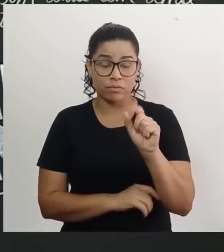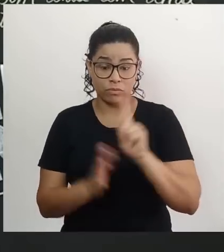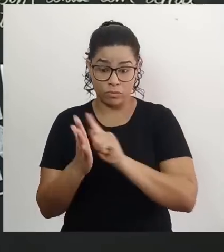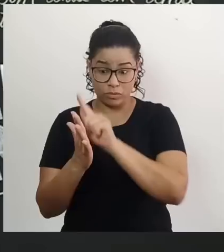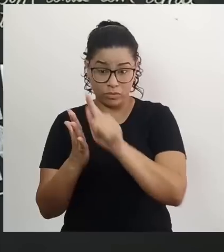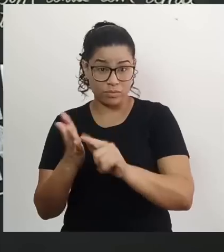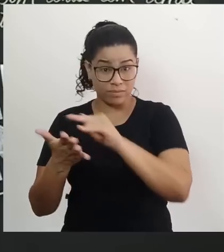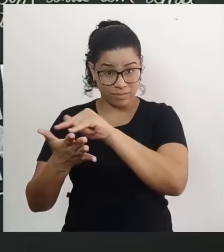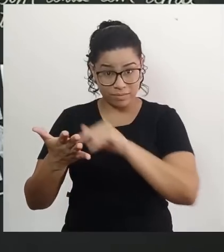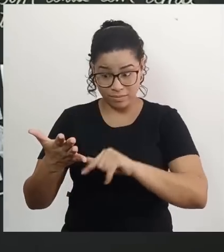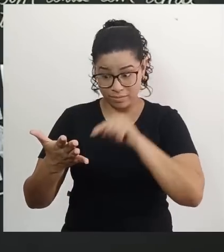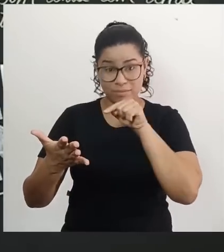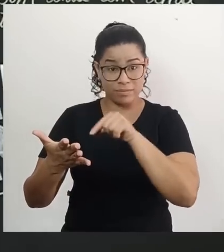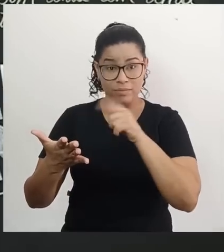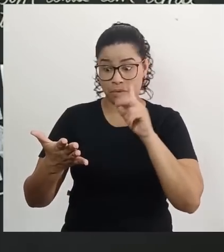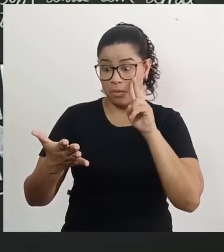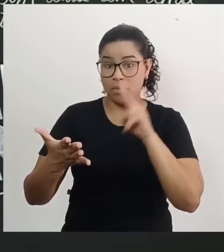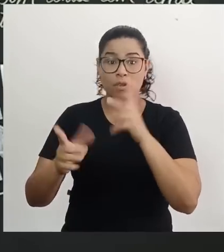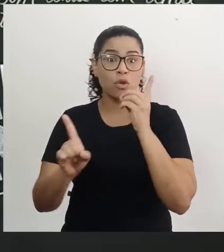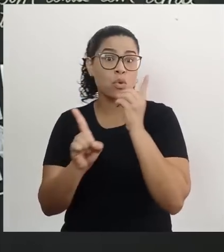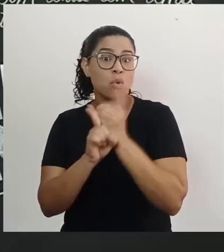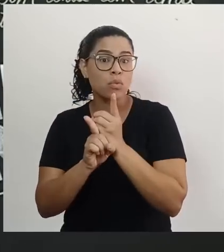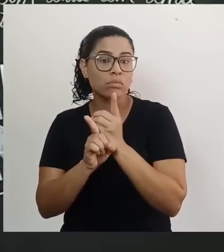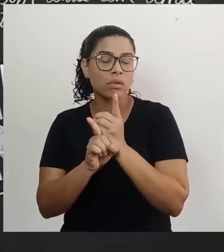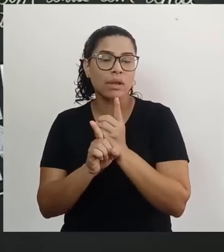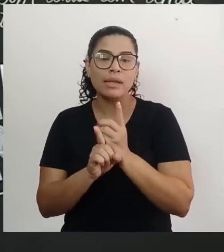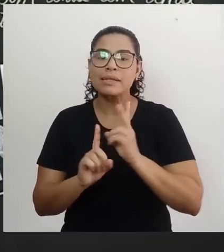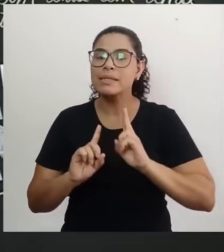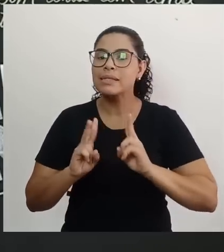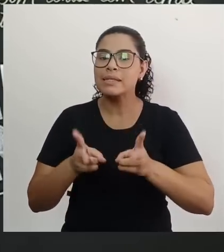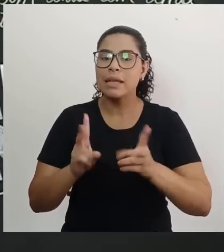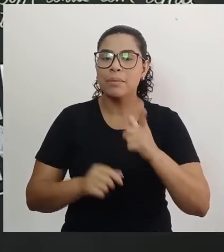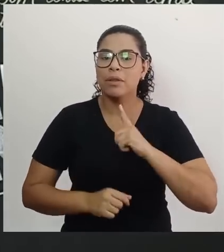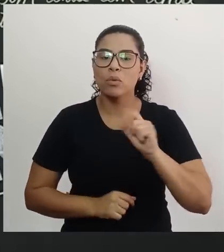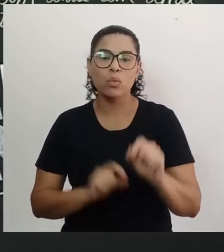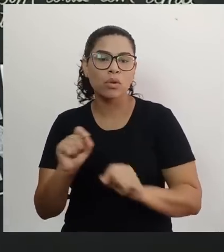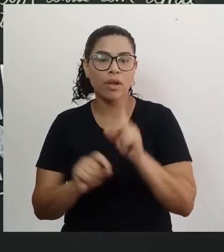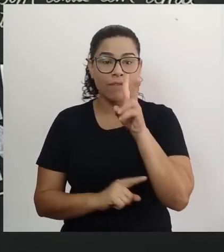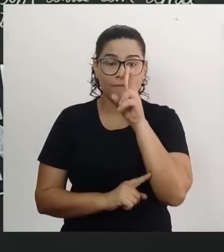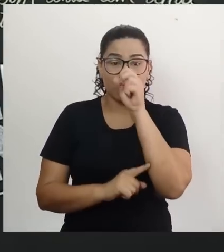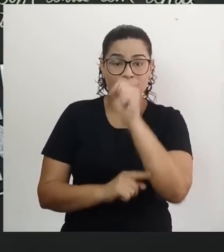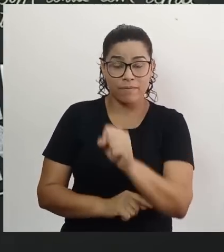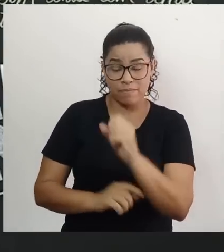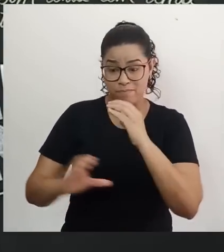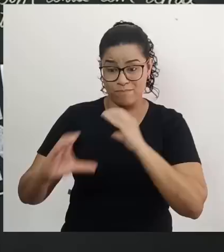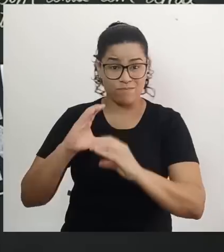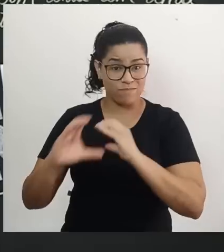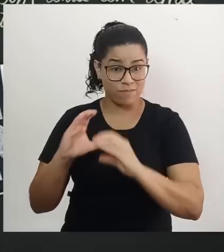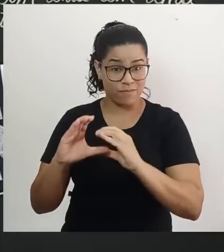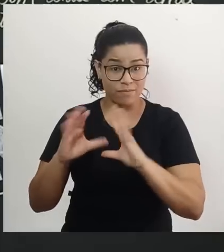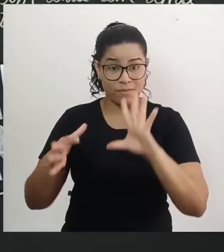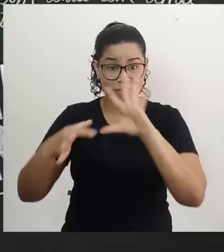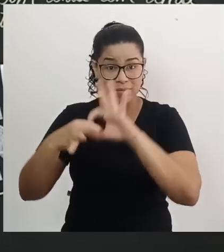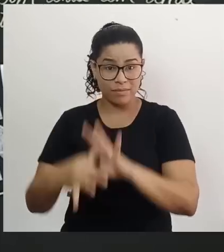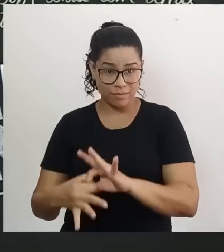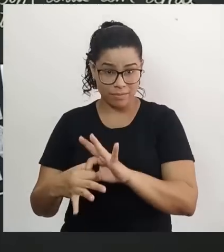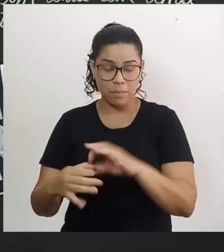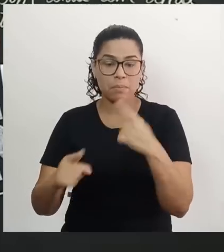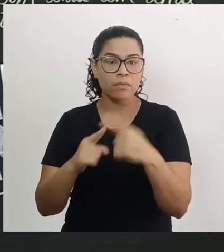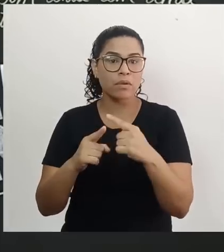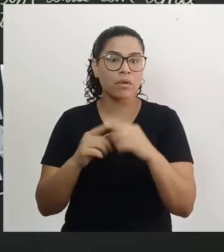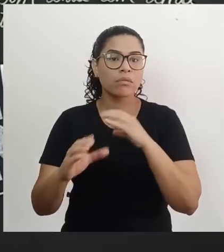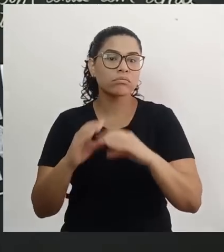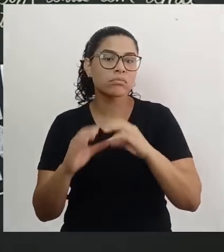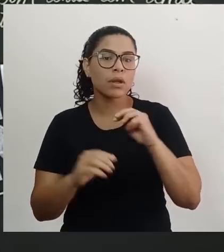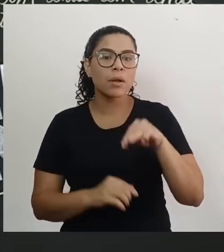nossa vida, os textos, com os quais a gente se depara, têm uma propriedade muito forte ligada aos meios de comunicação, porque são os meios de comunicação,